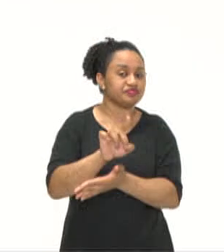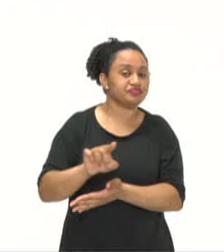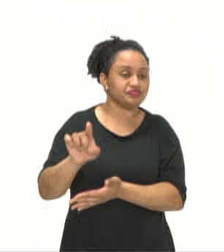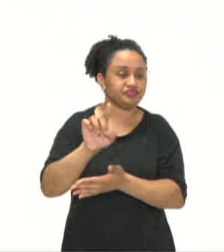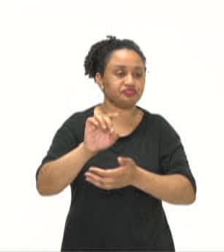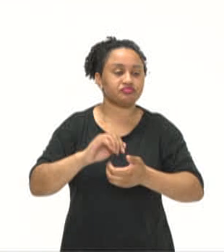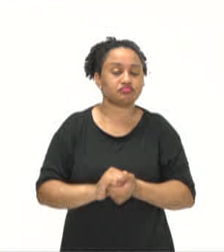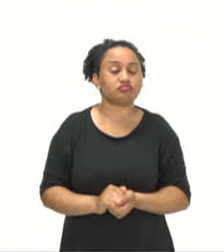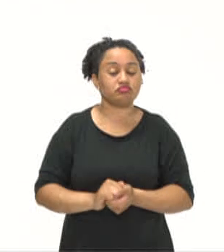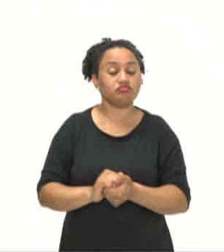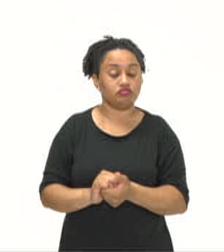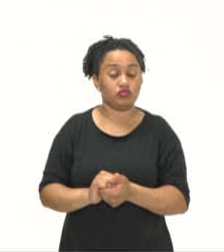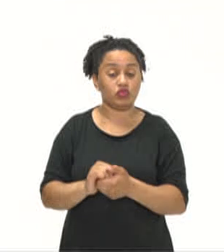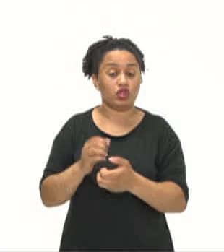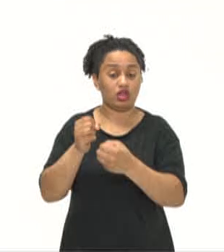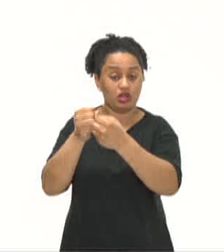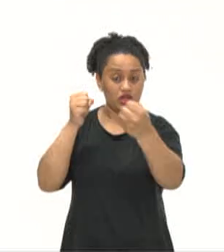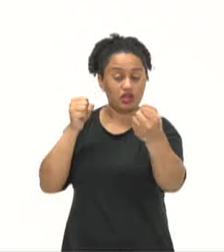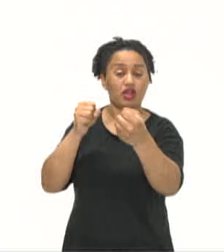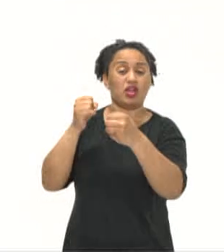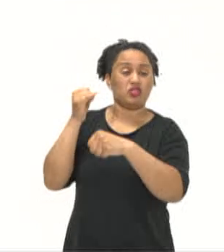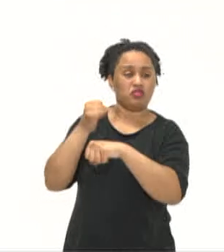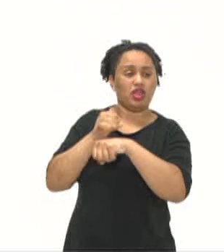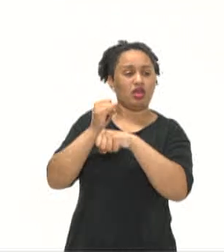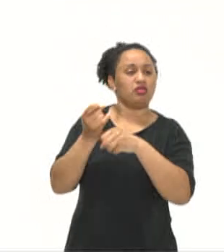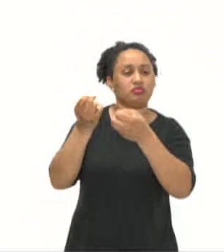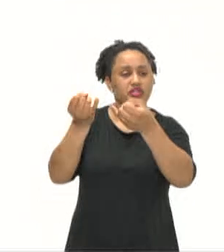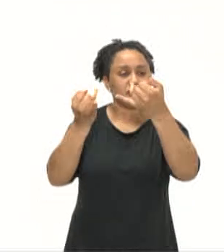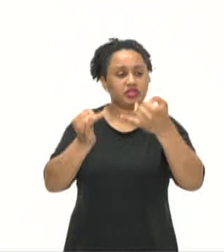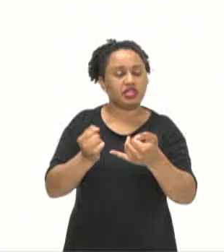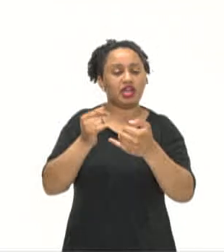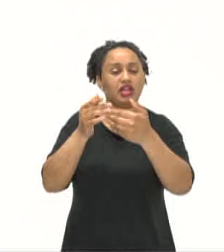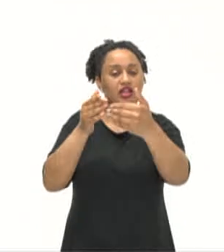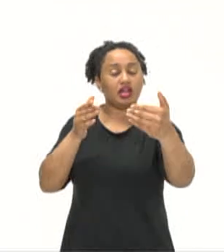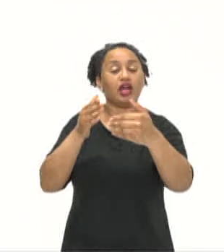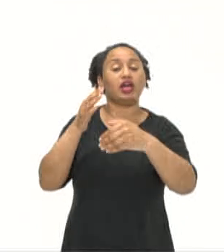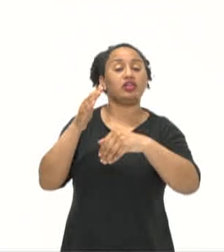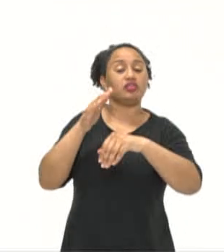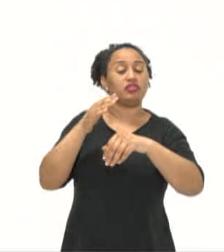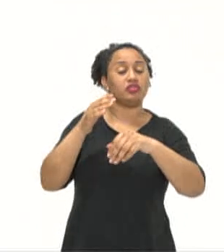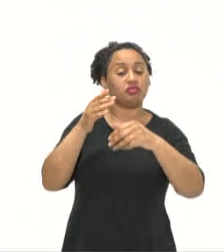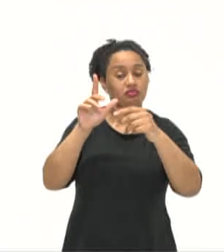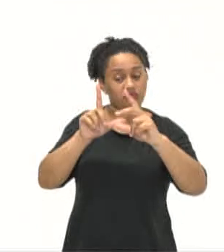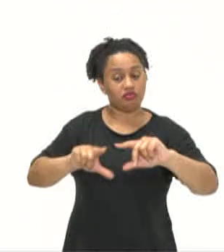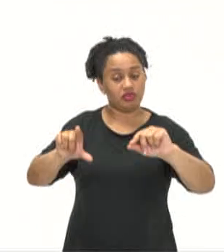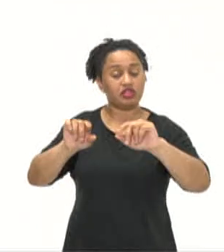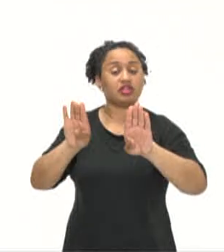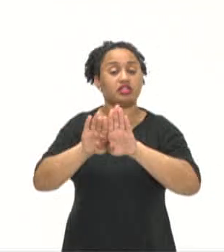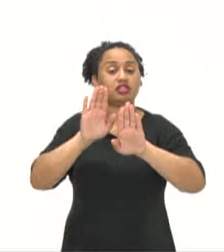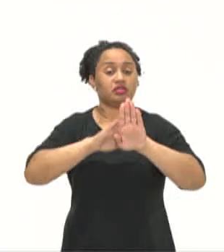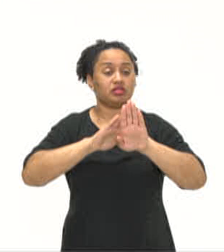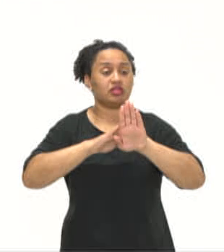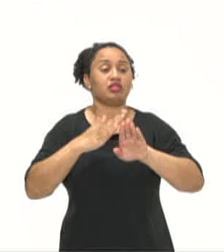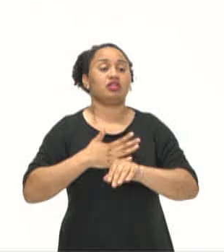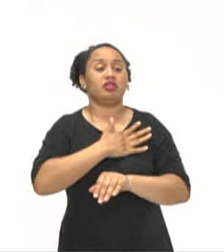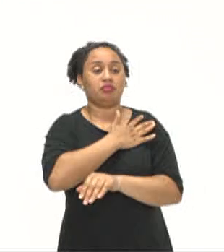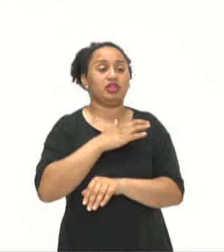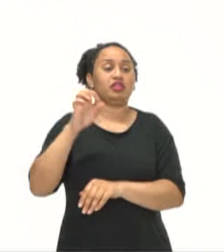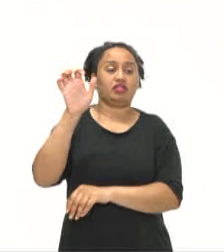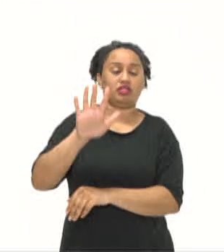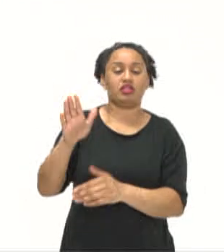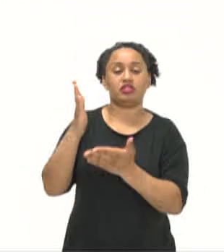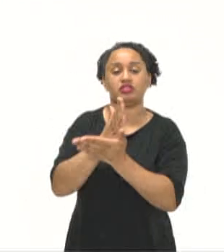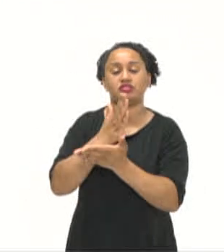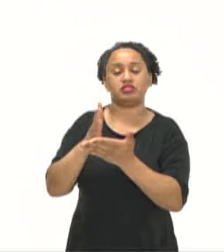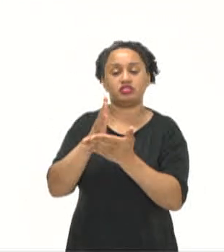A cortina de ferro era uma expressão usada para descrever a divisão física, ideológica e militar da Europa. Era a divisão entre os